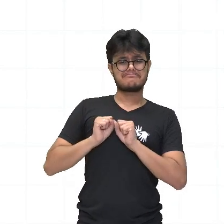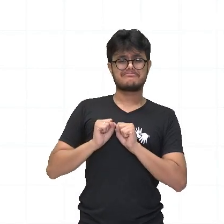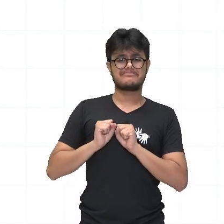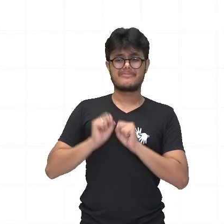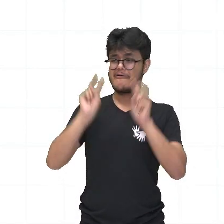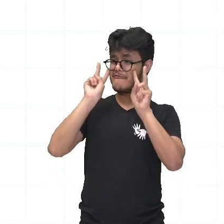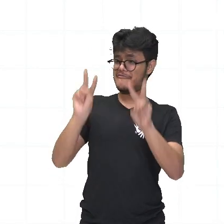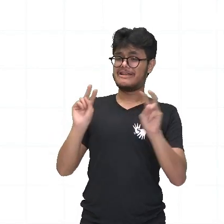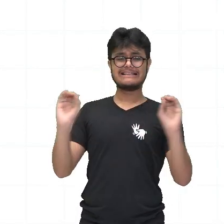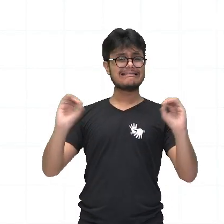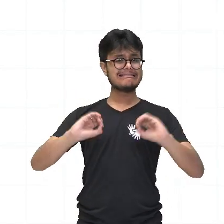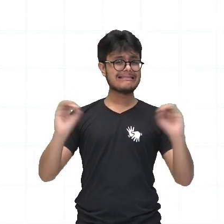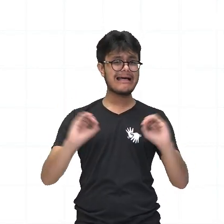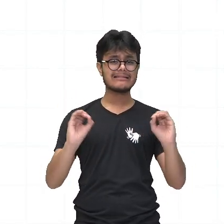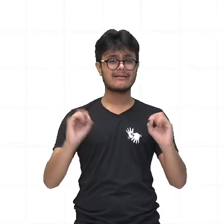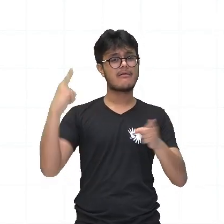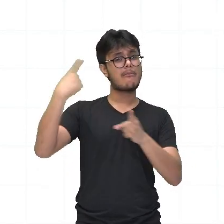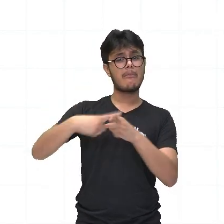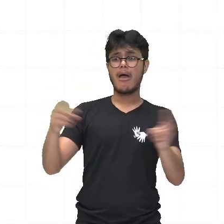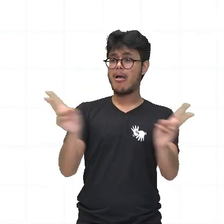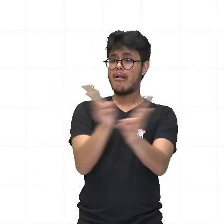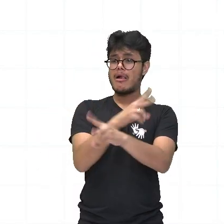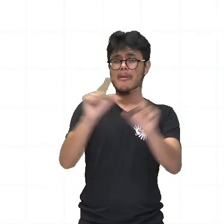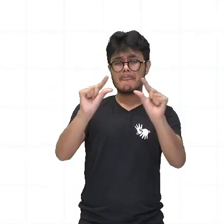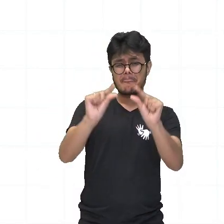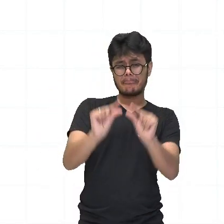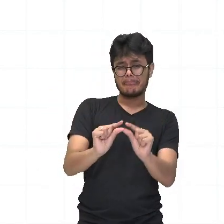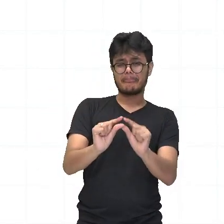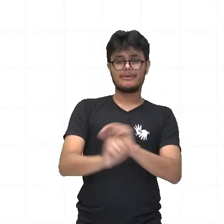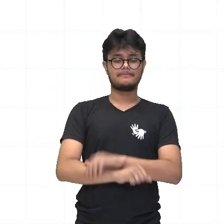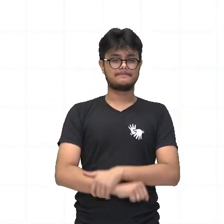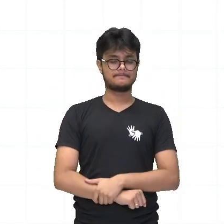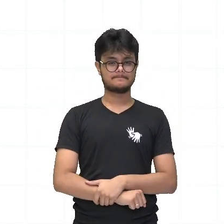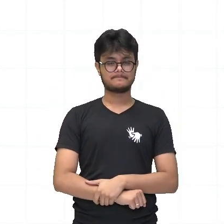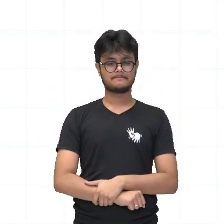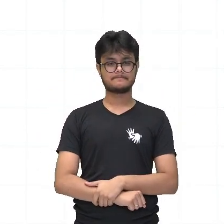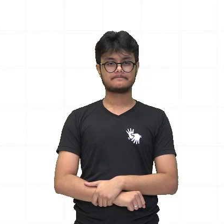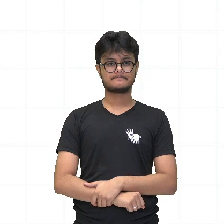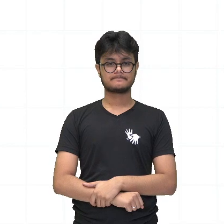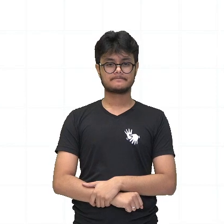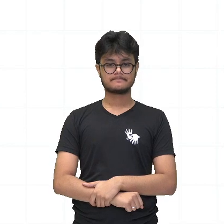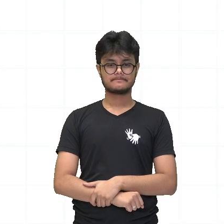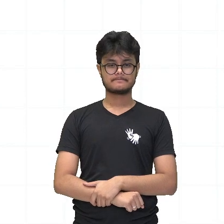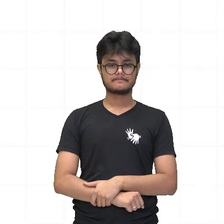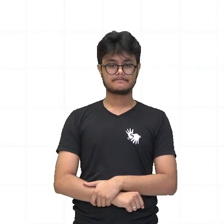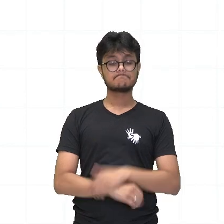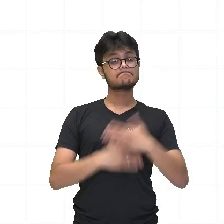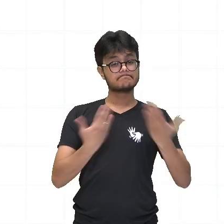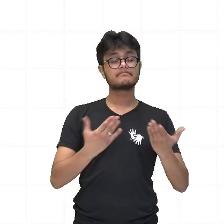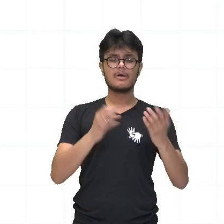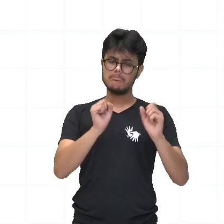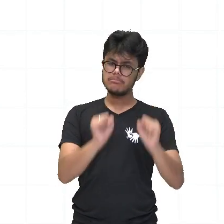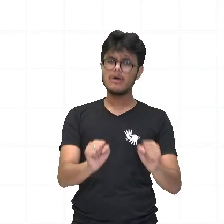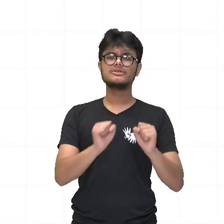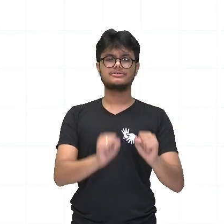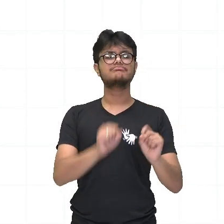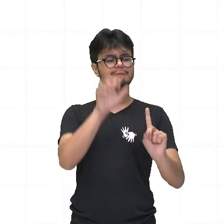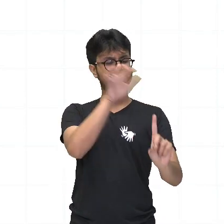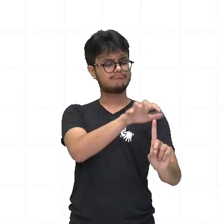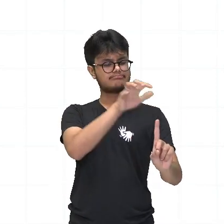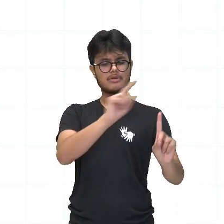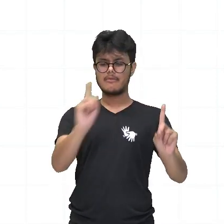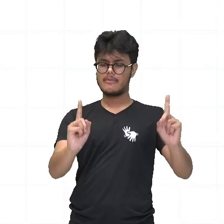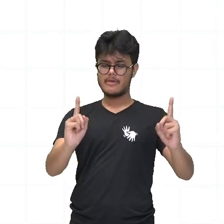porque a gente não consegue observar esses seres microscópicos. Então, eles podem ser transmitidos de pessoa para pessoa de